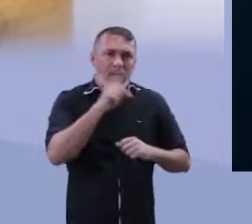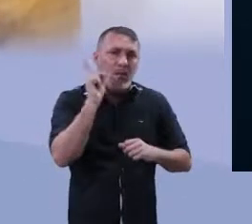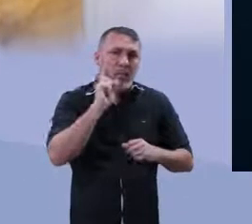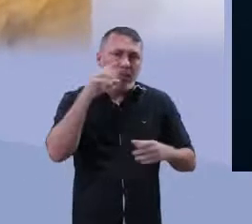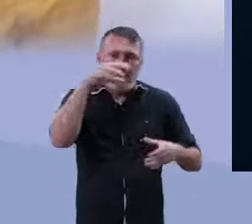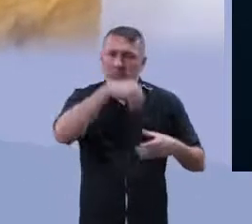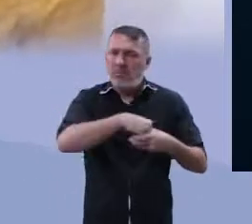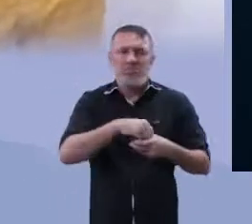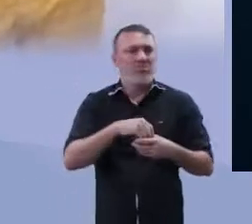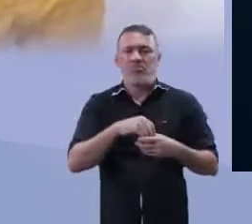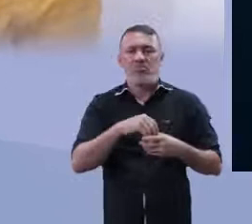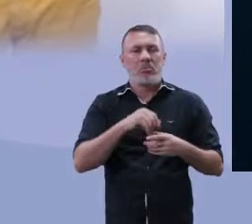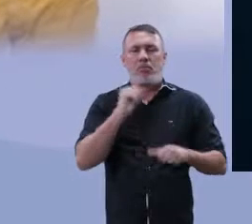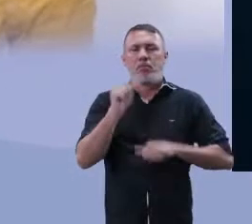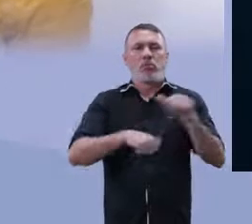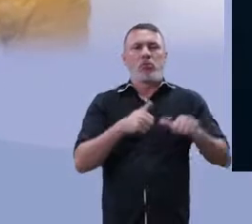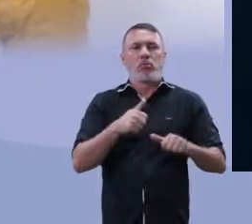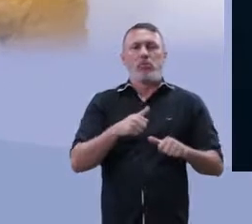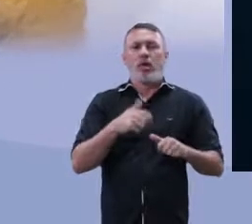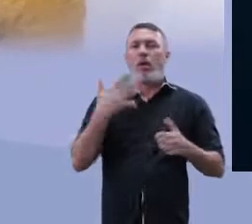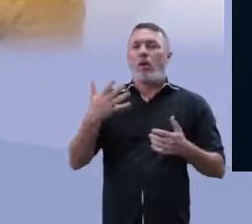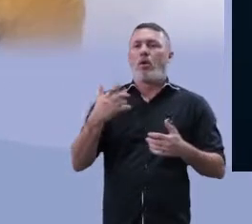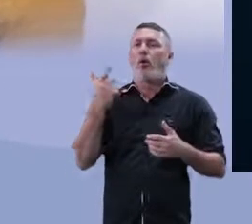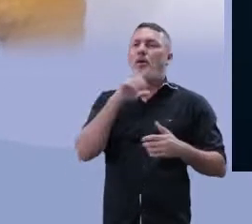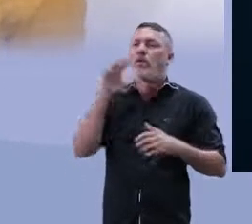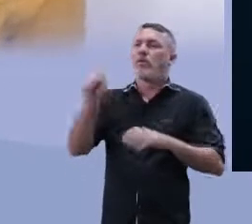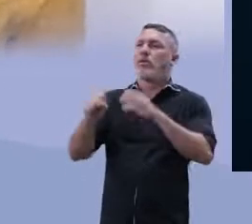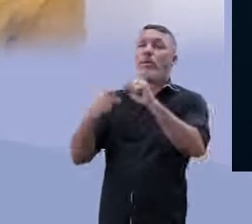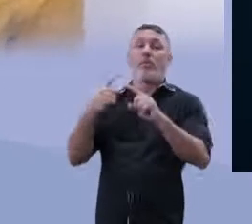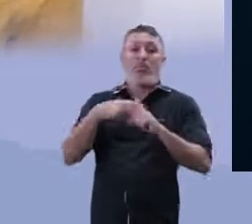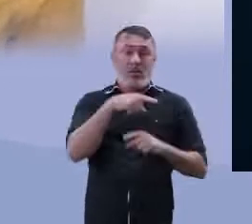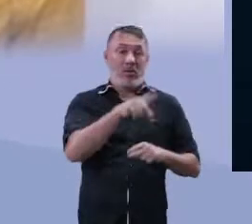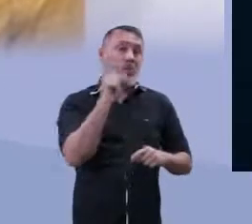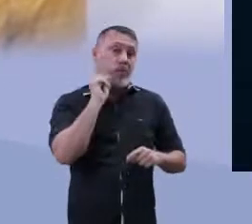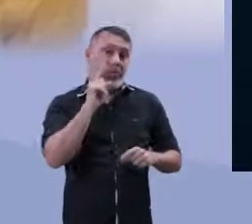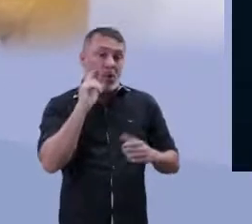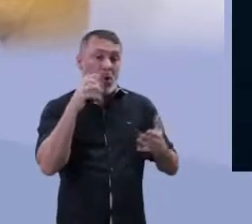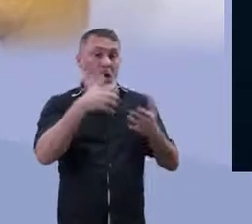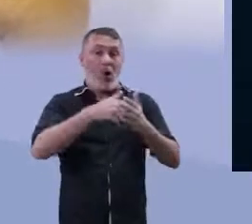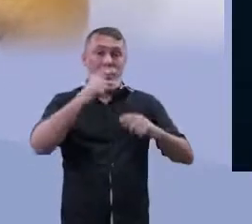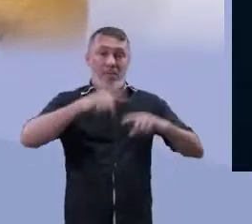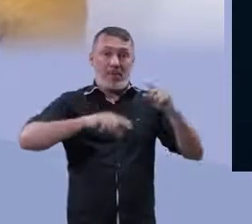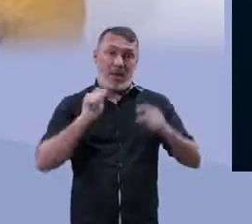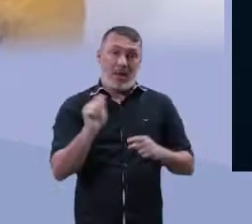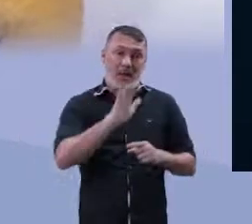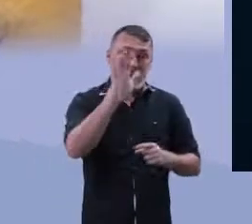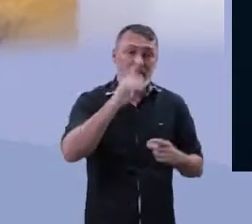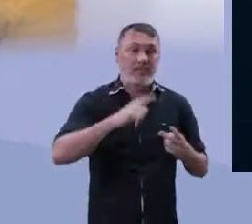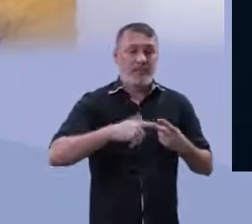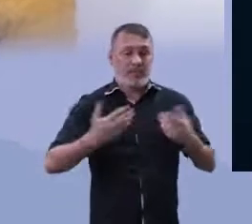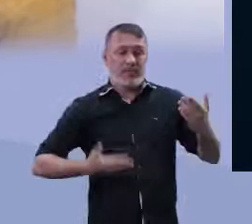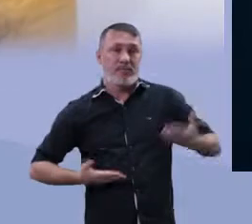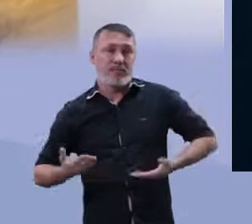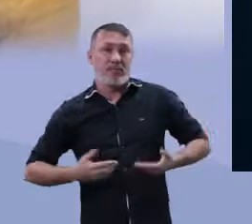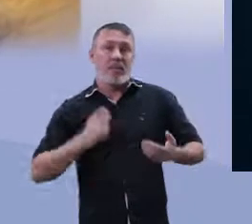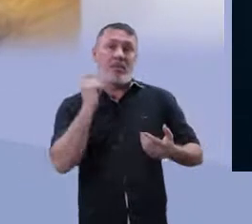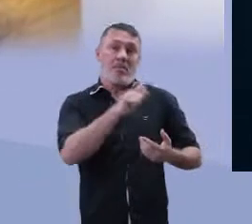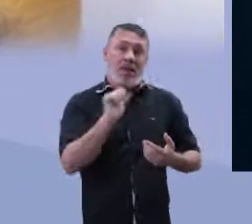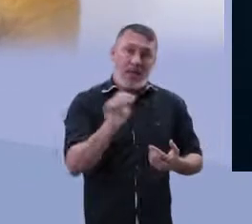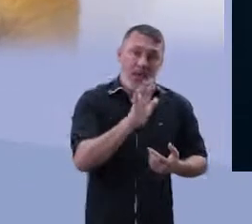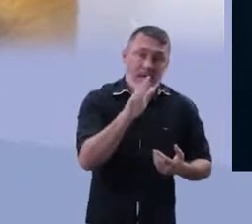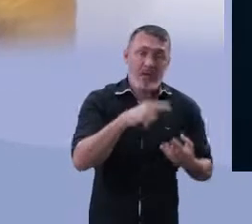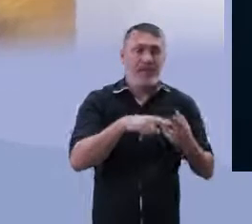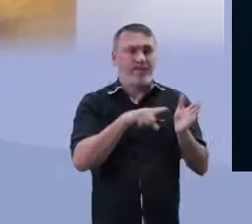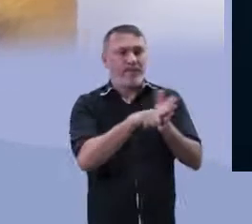norte-americano meados da década de 80, pois mão de obra cara, matéria-prima cara, tudo muito caro, tributação, fiscalização. O que